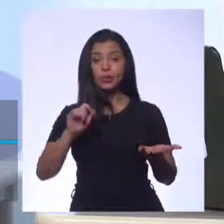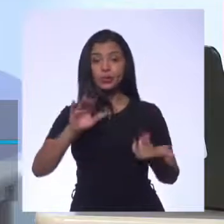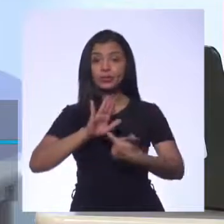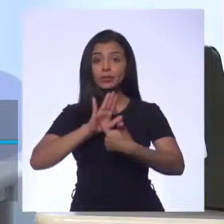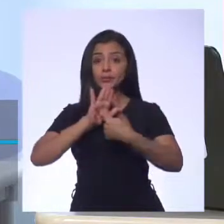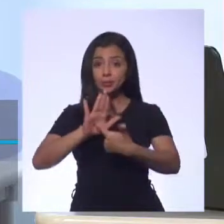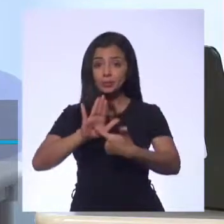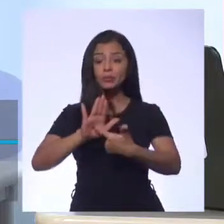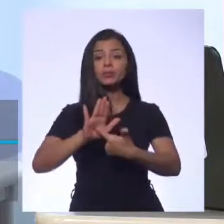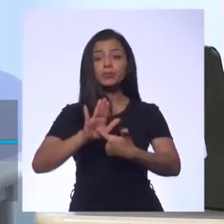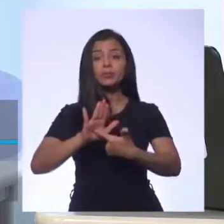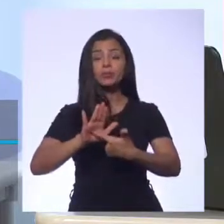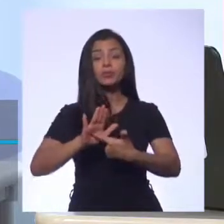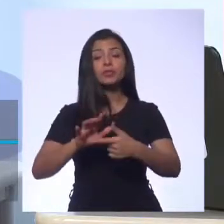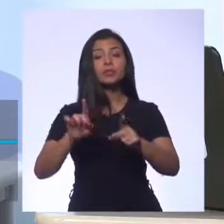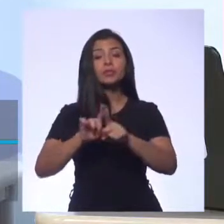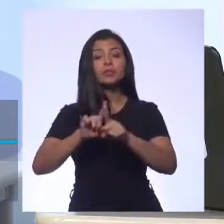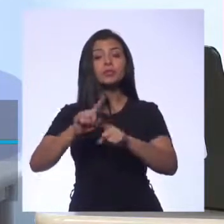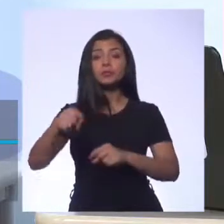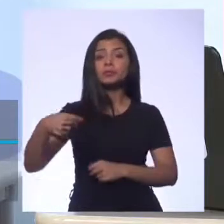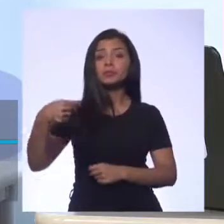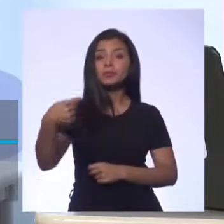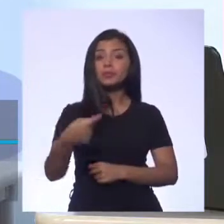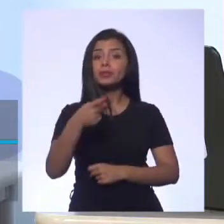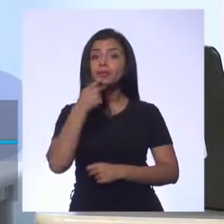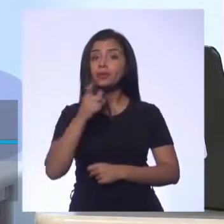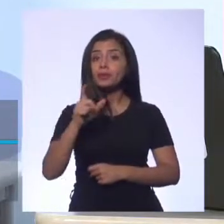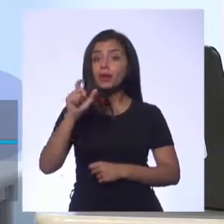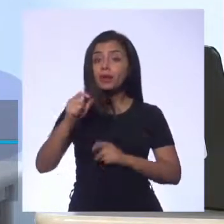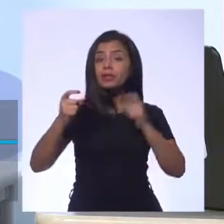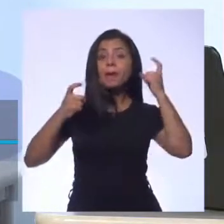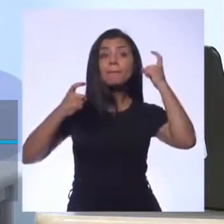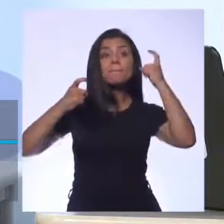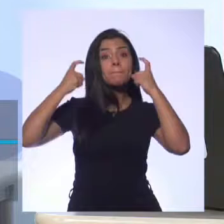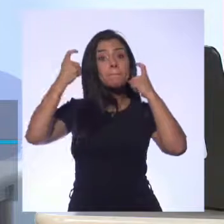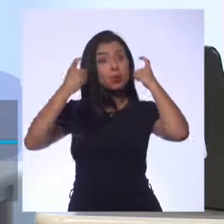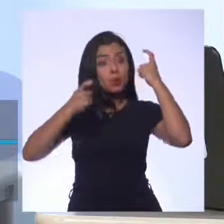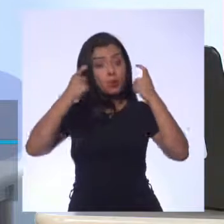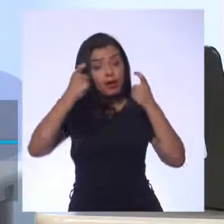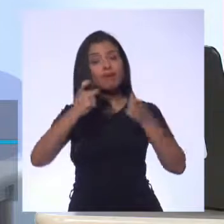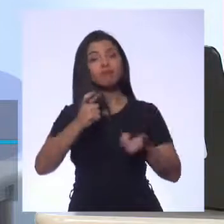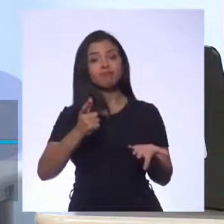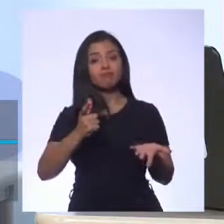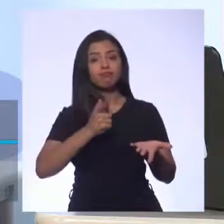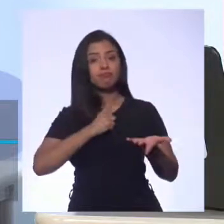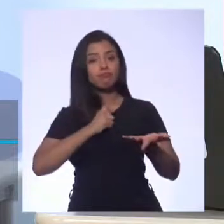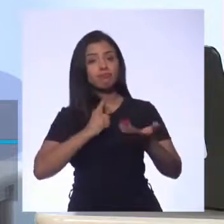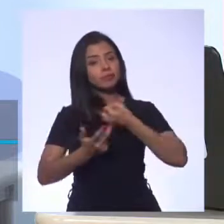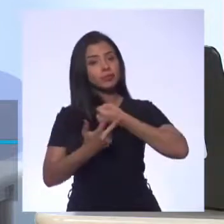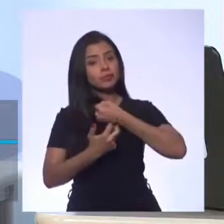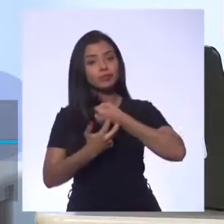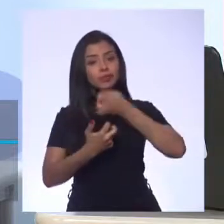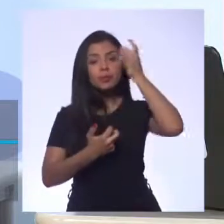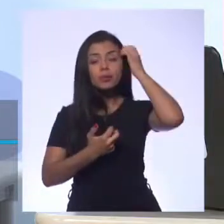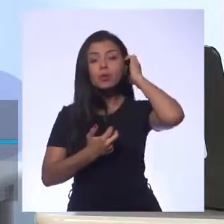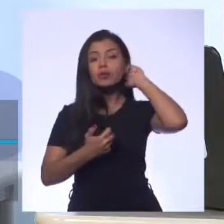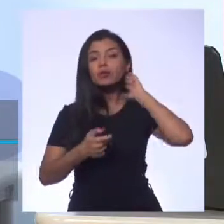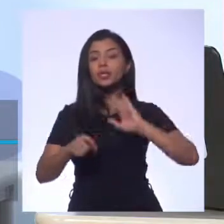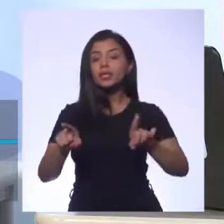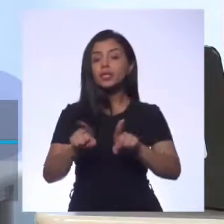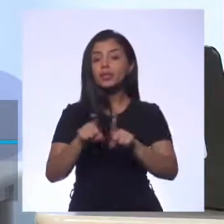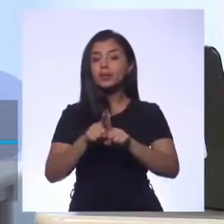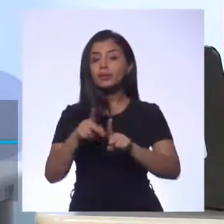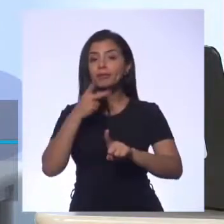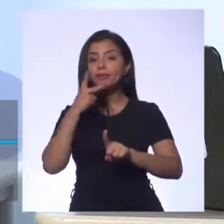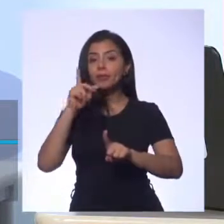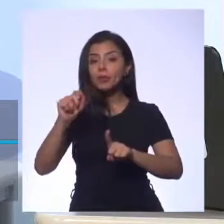acham. E na sequência, ela também fica preocupada, né? Preocupada aí no caso verbo, e mal sabem eles que a mãe foi visitar